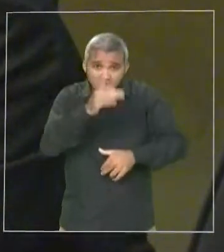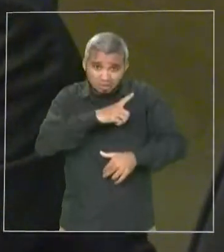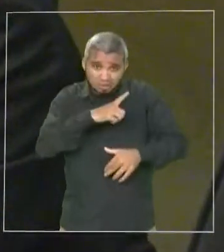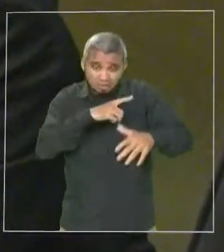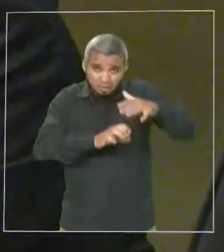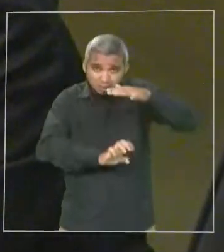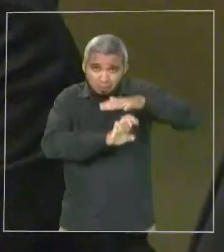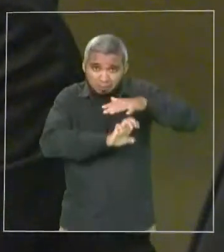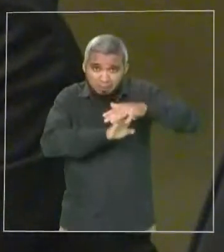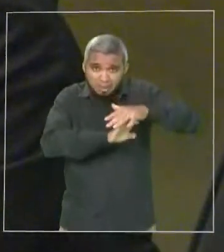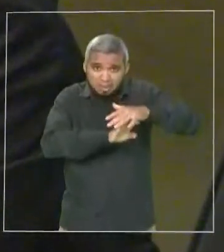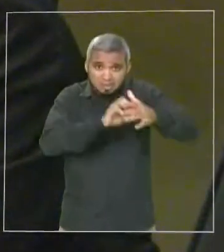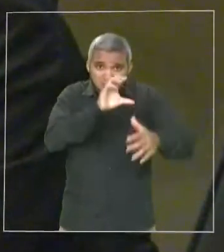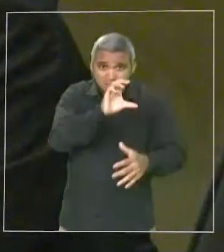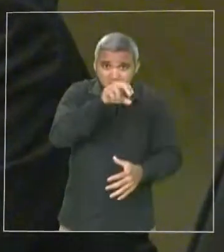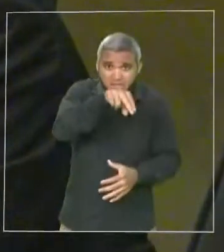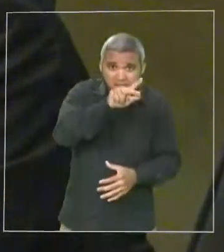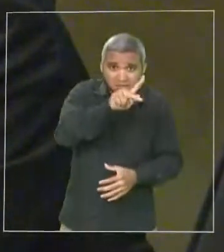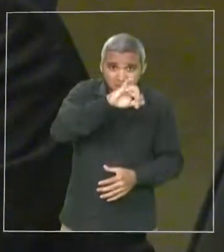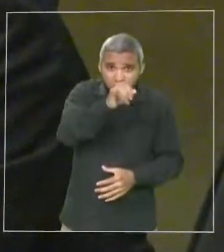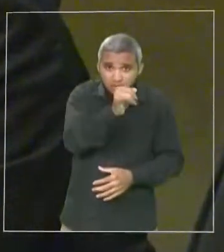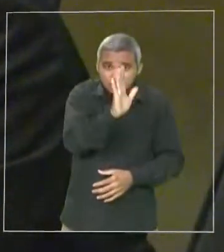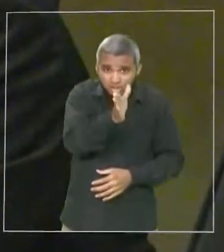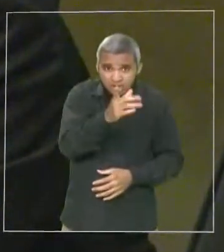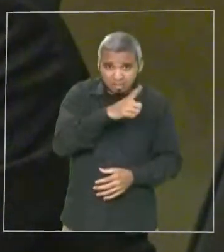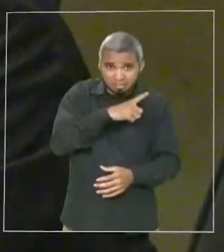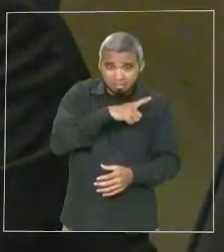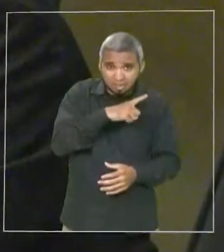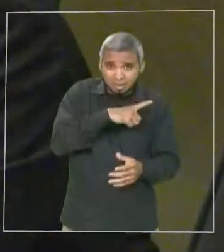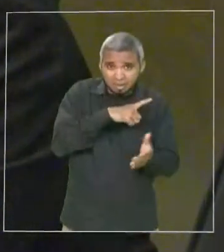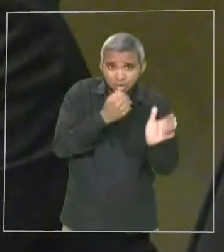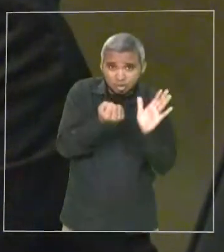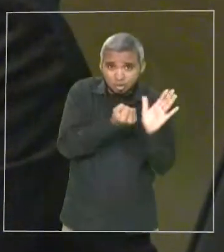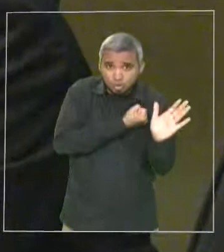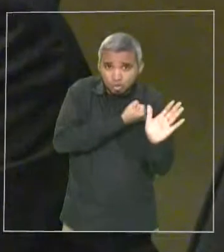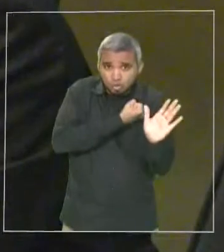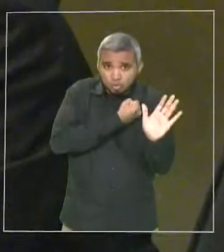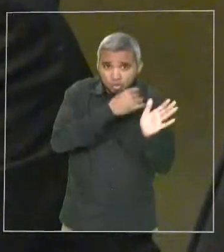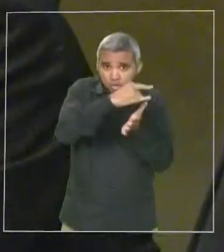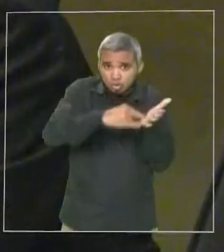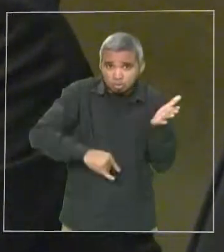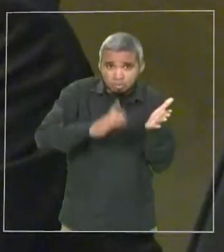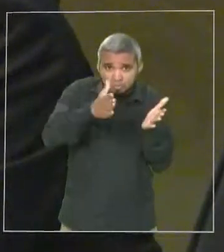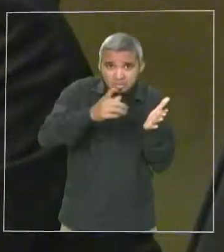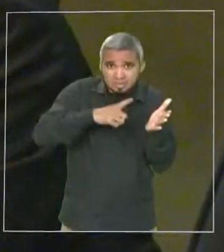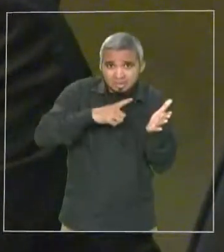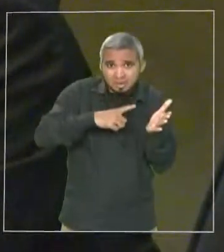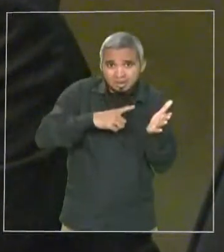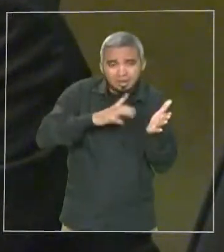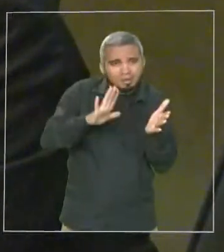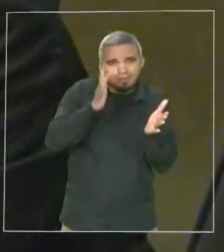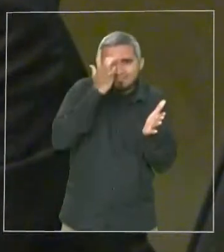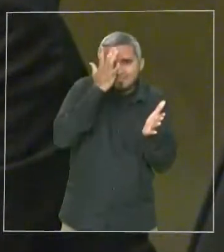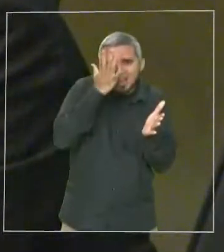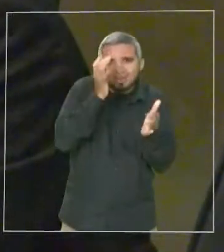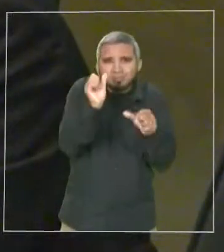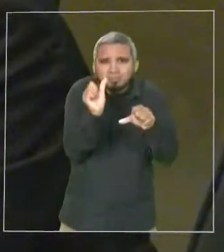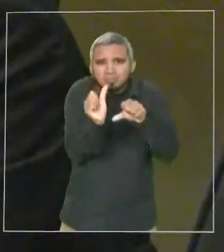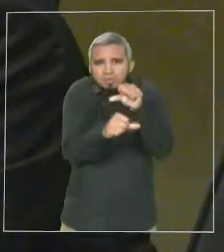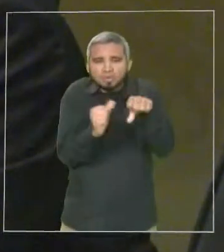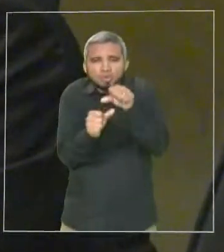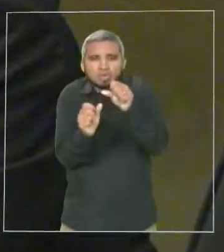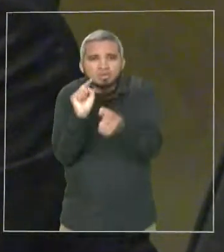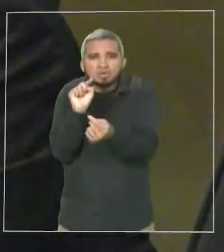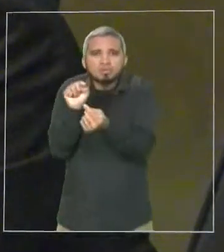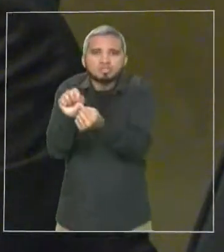menos oneroso se mudar o objeto desta empresa, já que isto foi em 2010